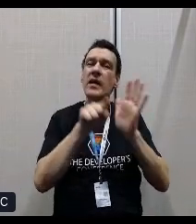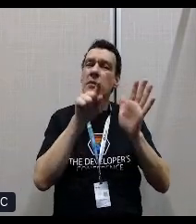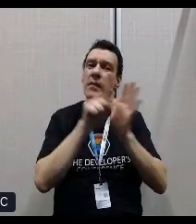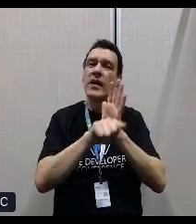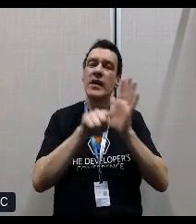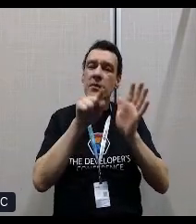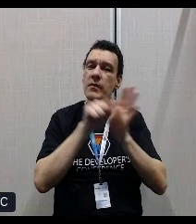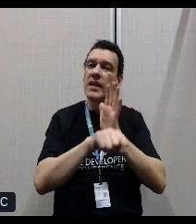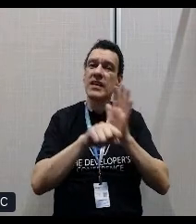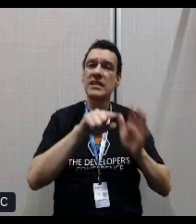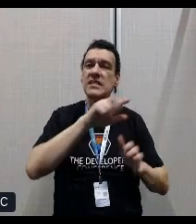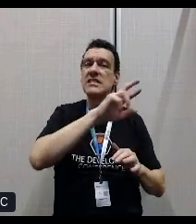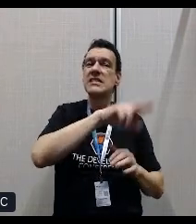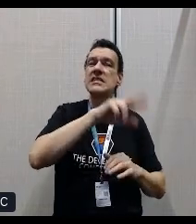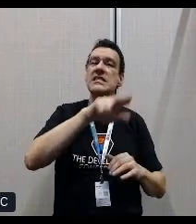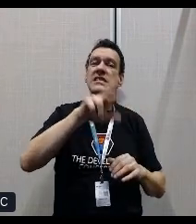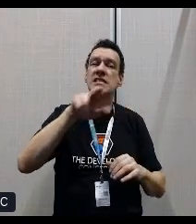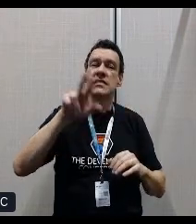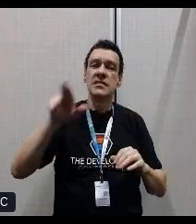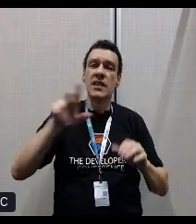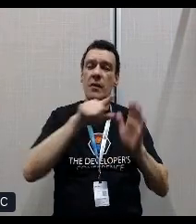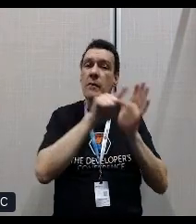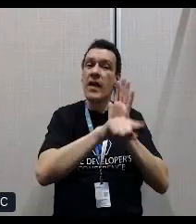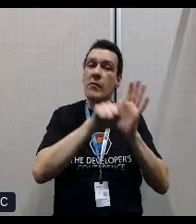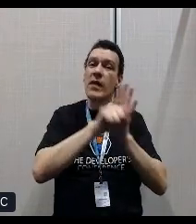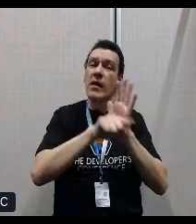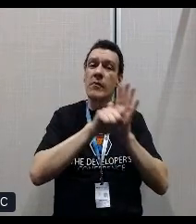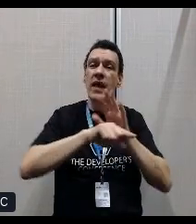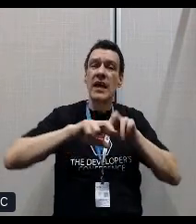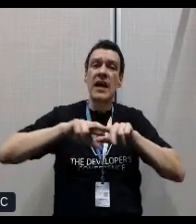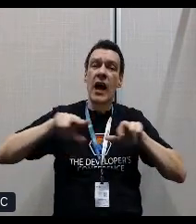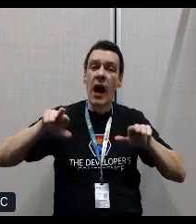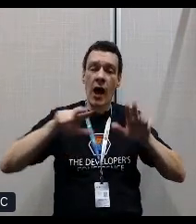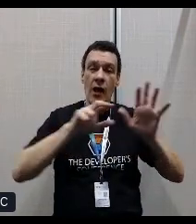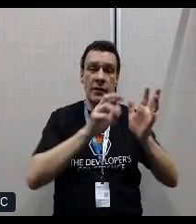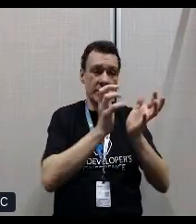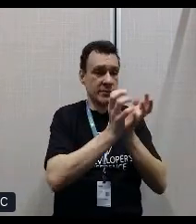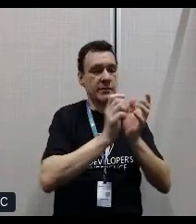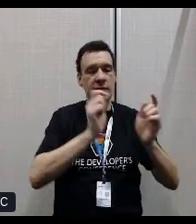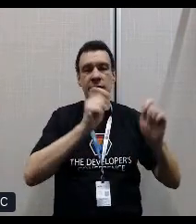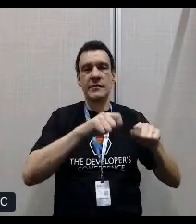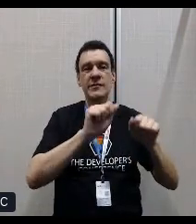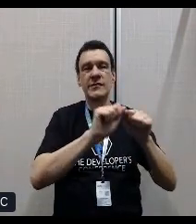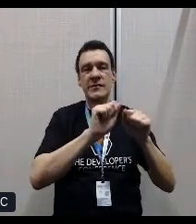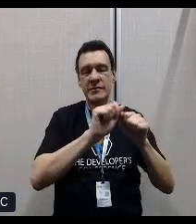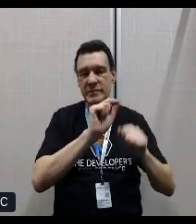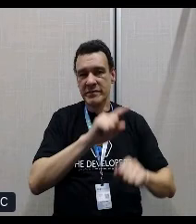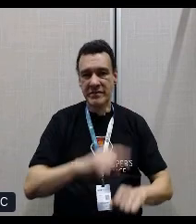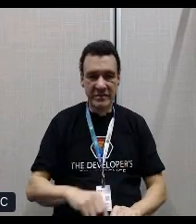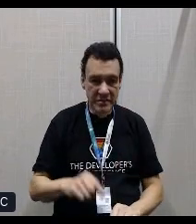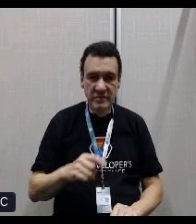equipe fazer, o que a gente pode ir fazendo também. Quais características os usuários têm mais presentes?